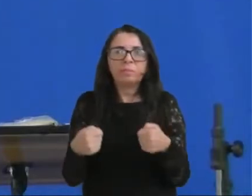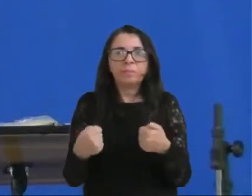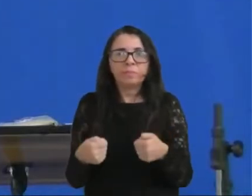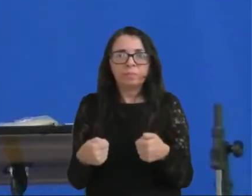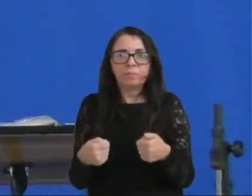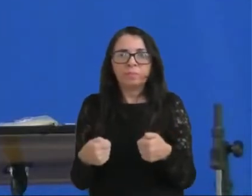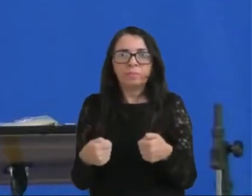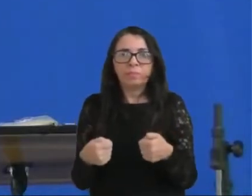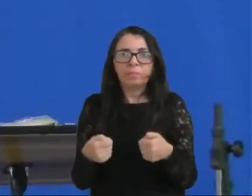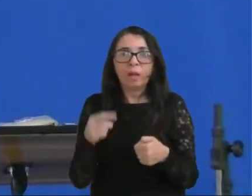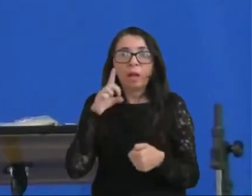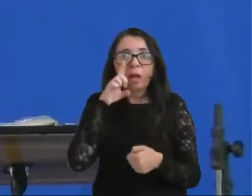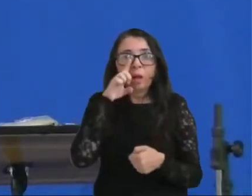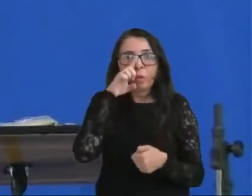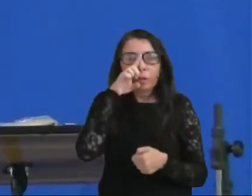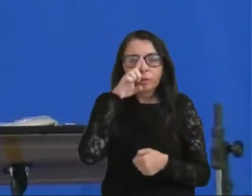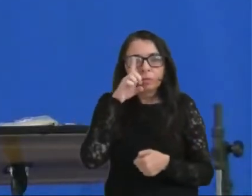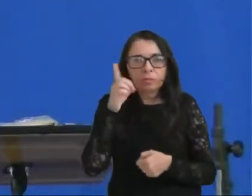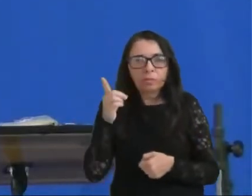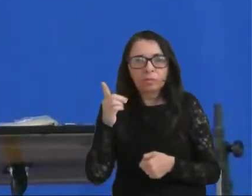igreja